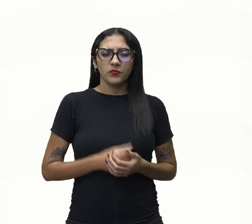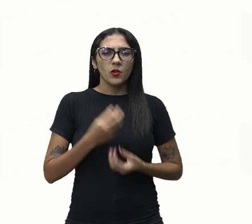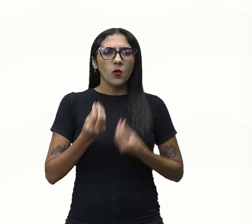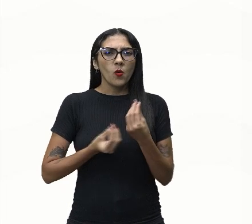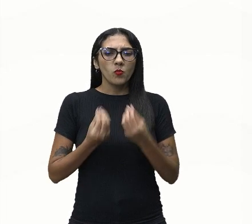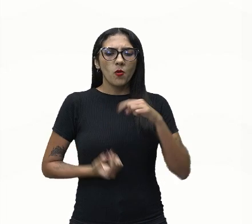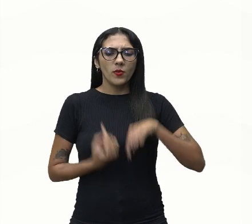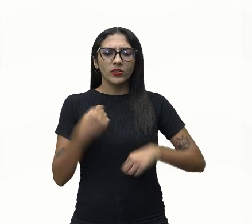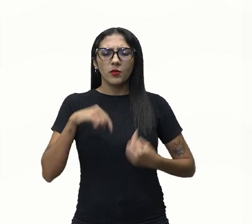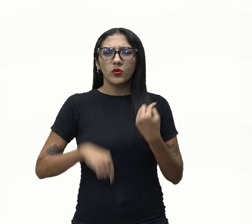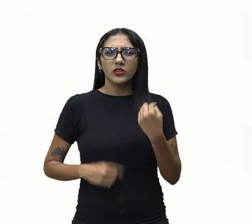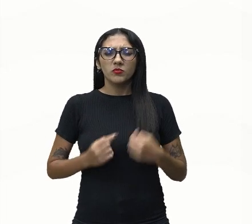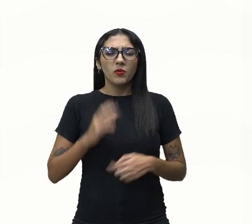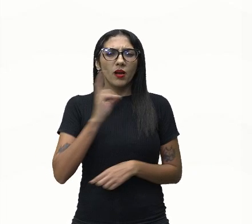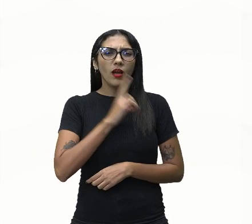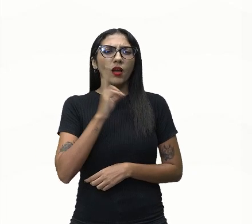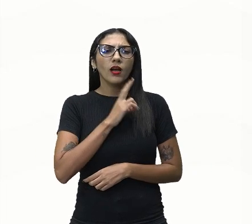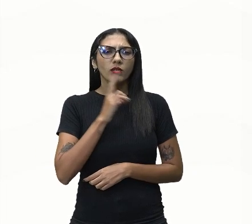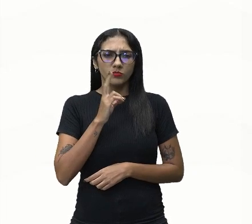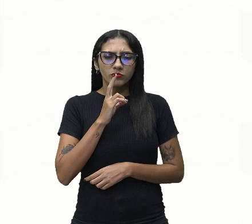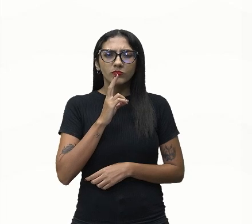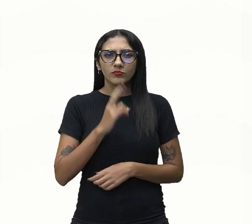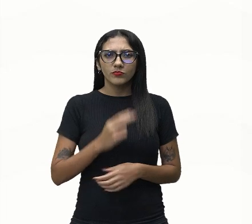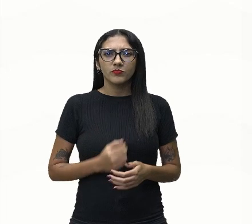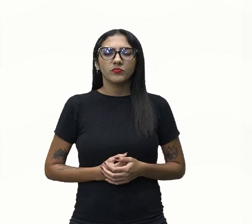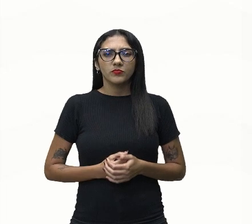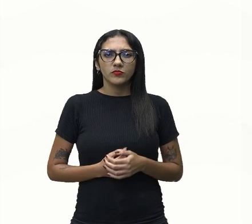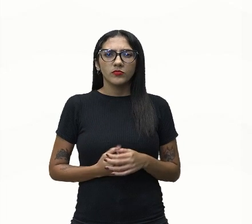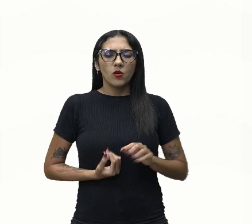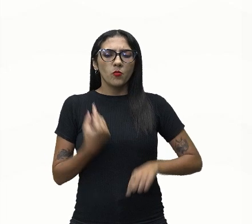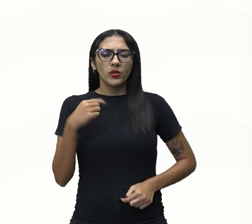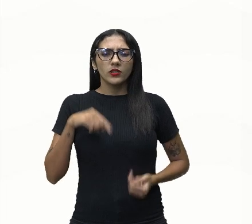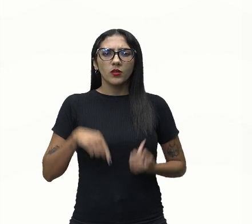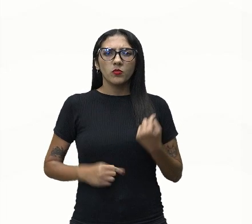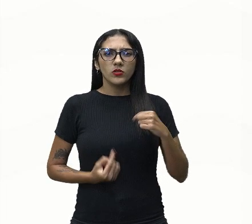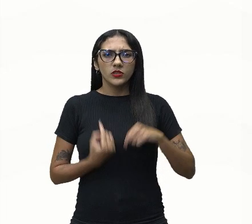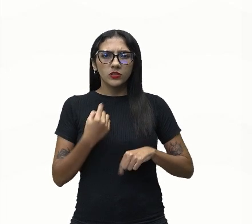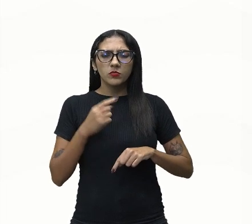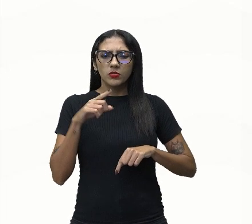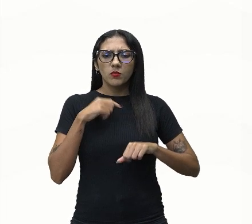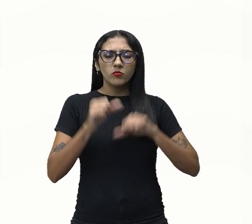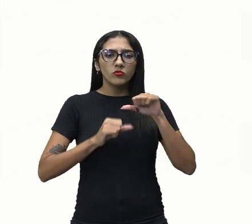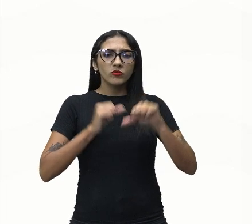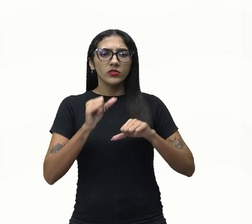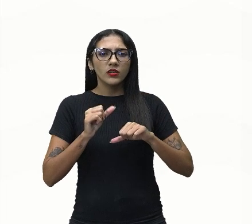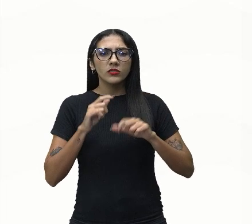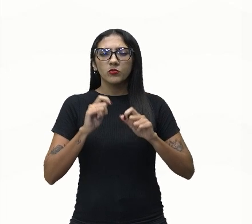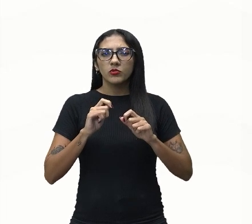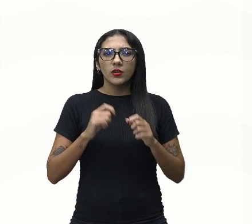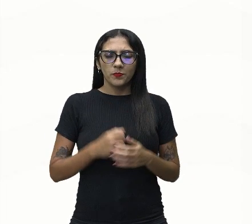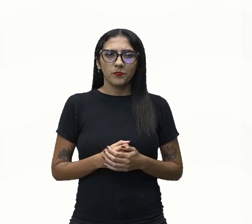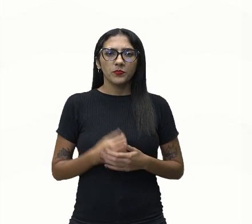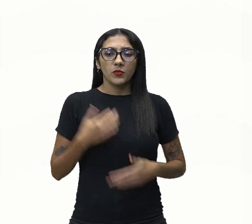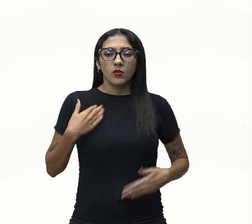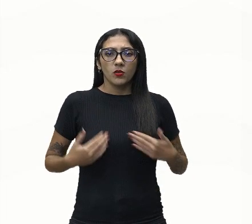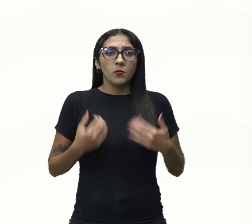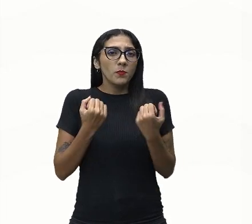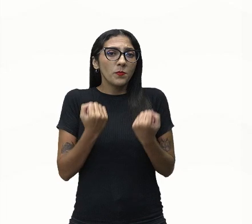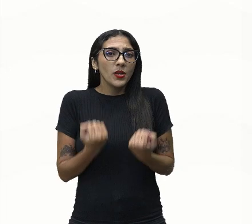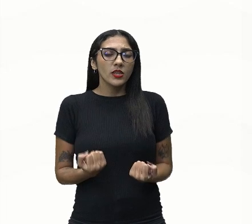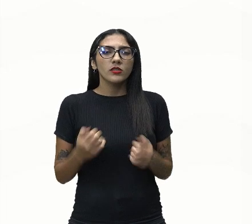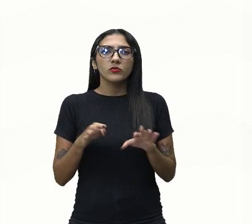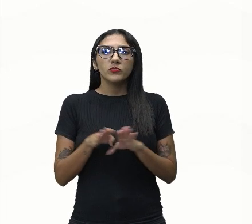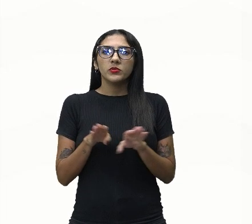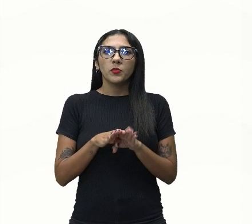metabolismo celular. E aí esse metabolismo vai estar relacionado também com a manutenção do peso e do calor